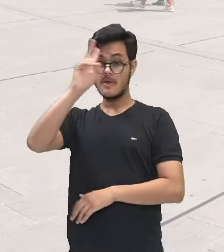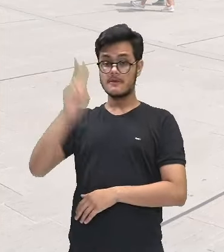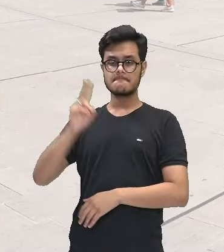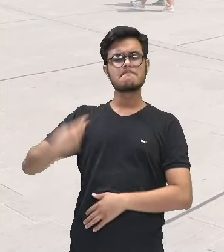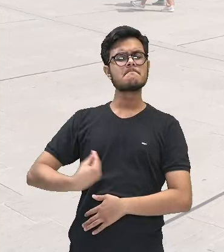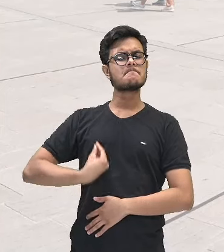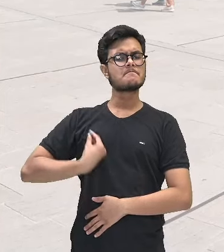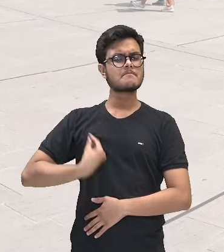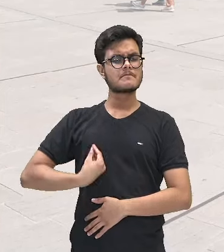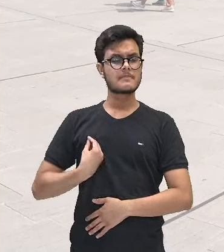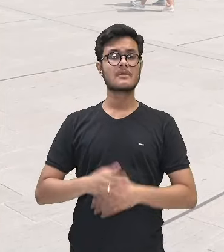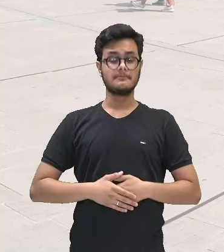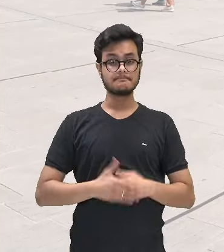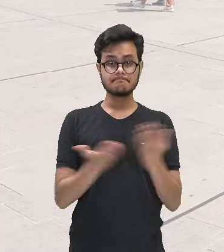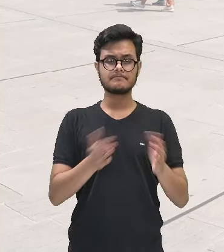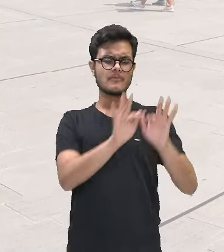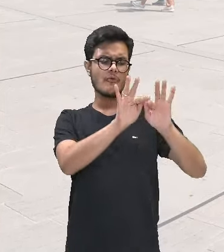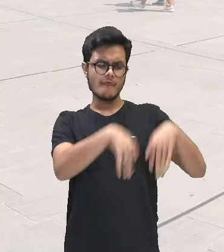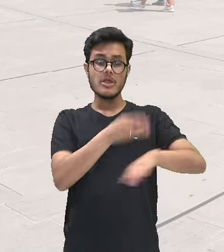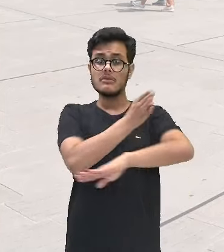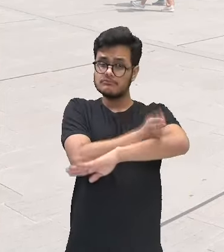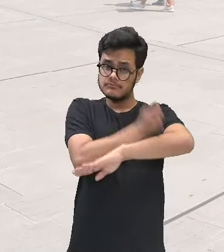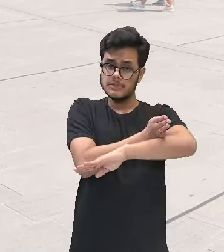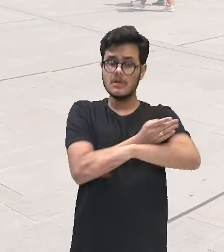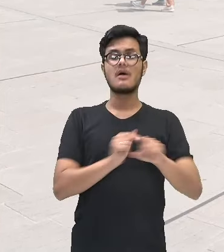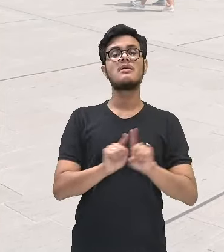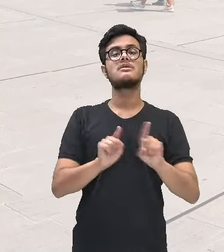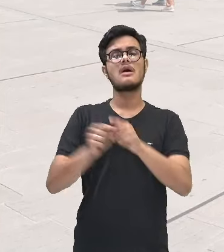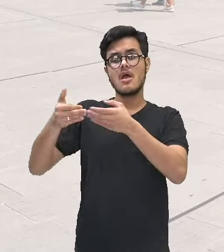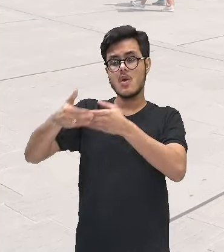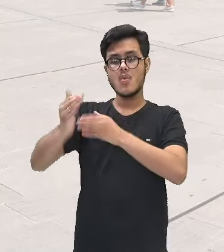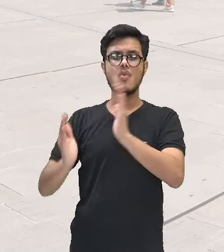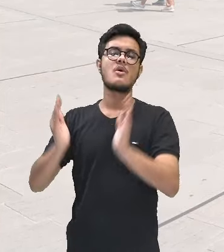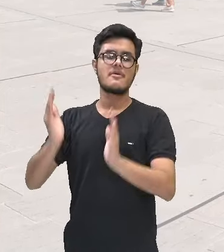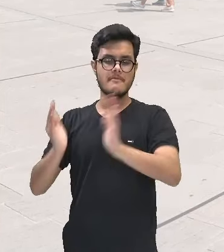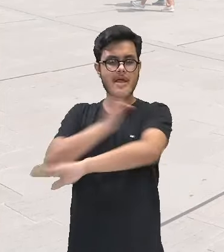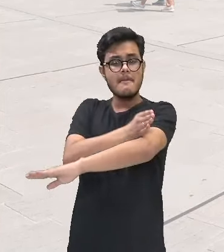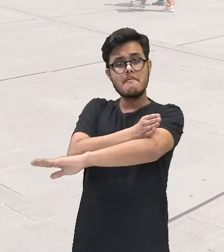marcar aí o fim do período medieval e início da